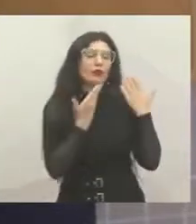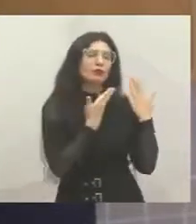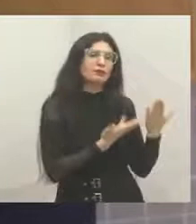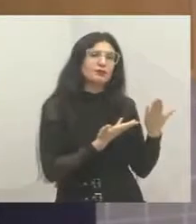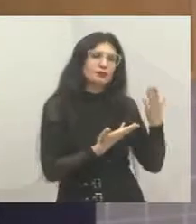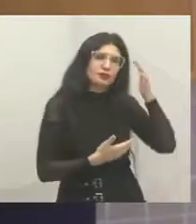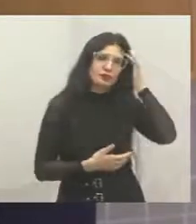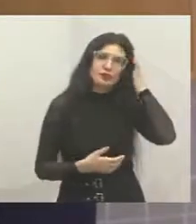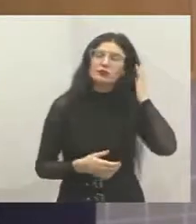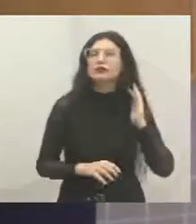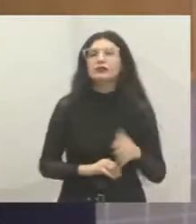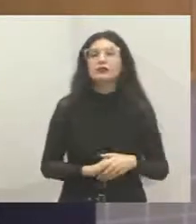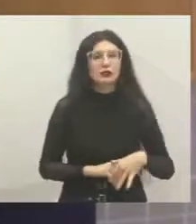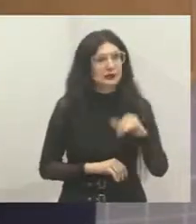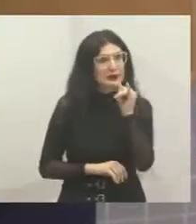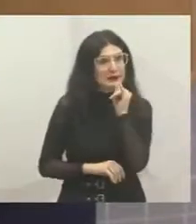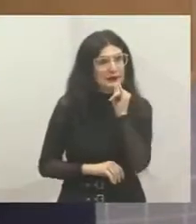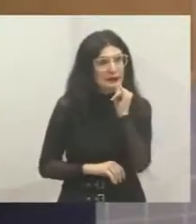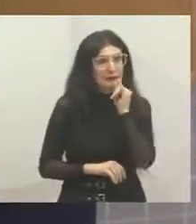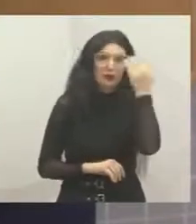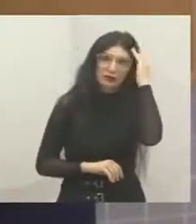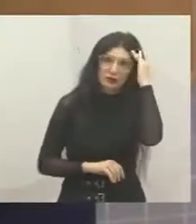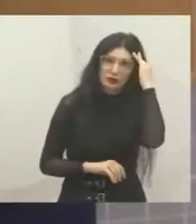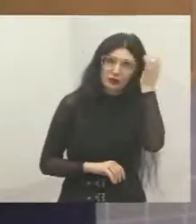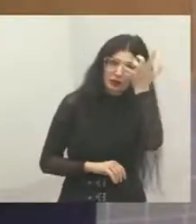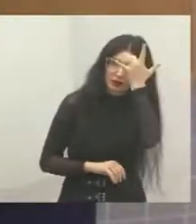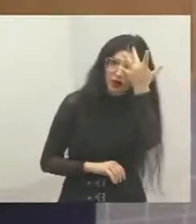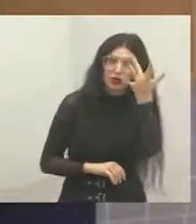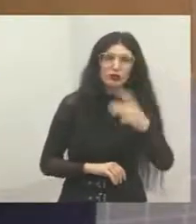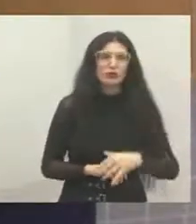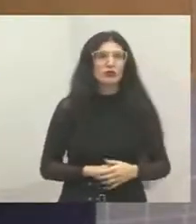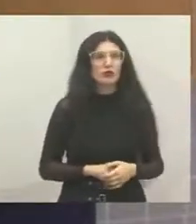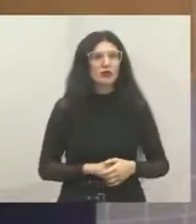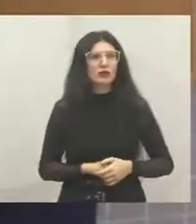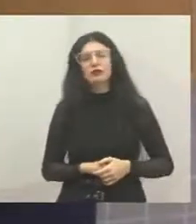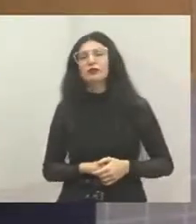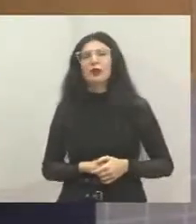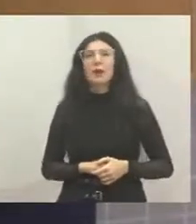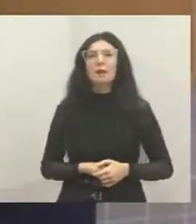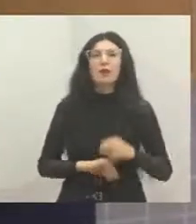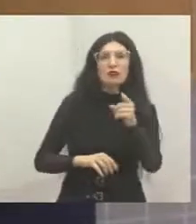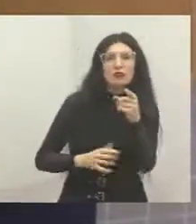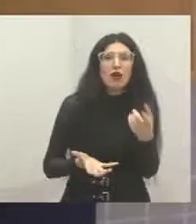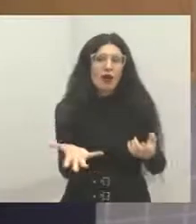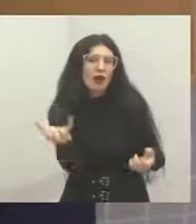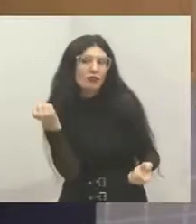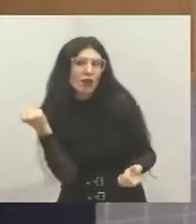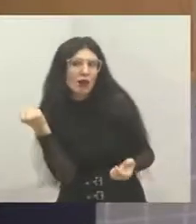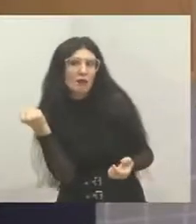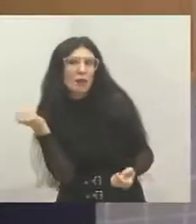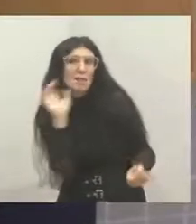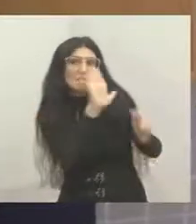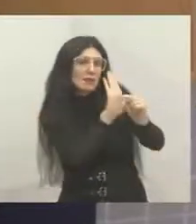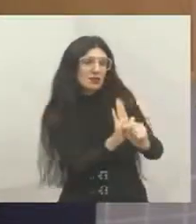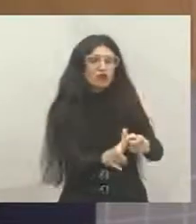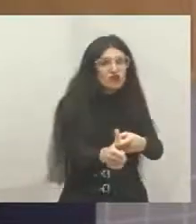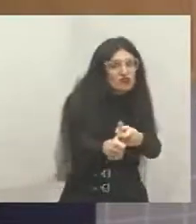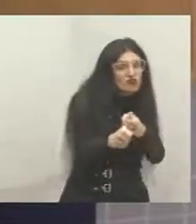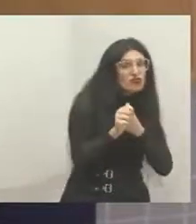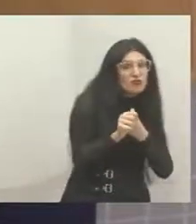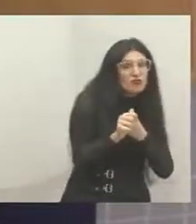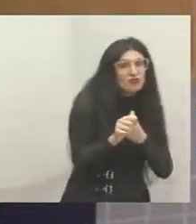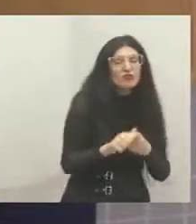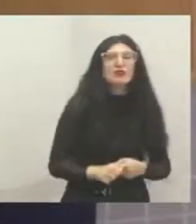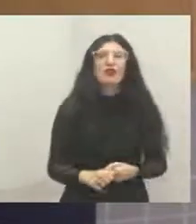colocando, eles são um exemplo para entender facilmente. É o que você ganha menos que você deve. E o resultado nominal, que é um outro